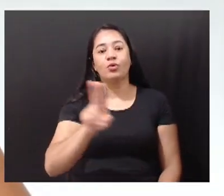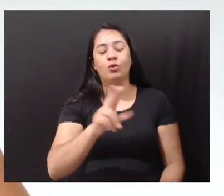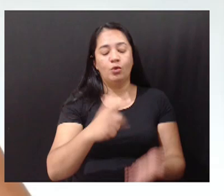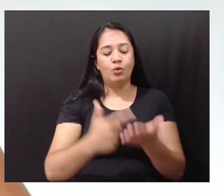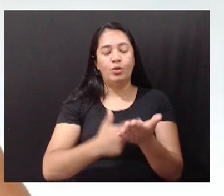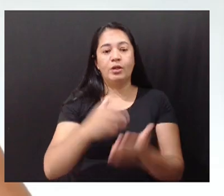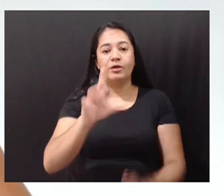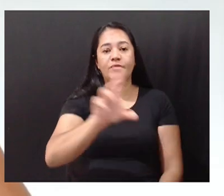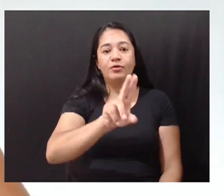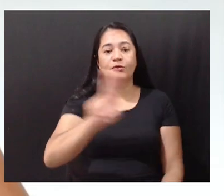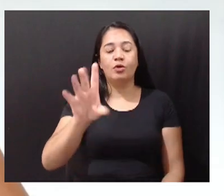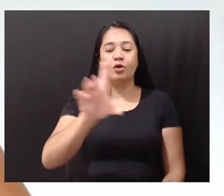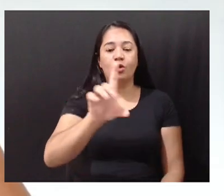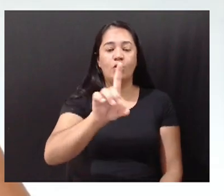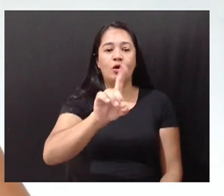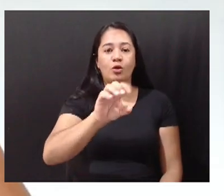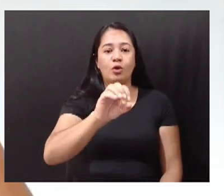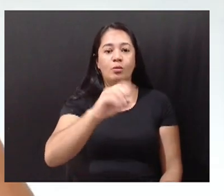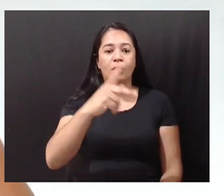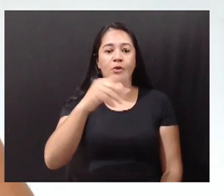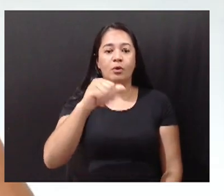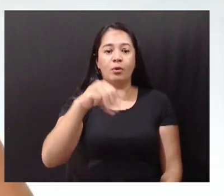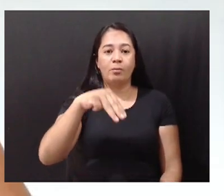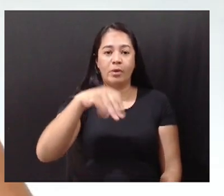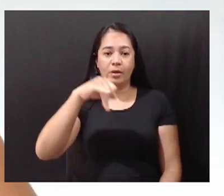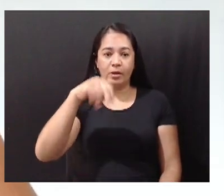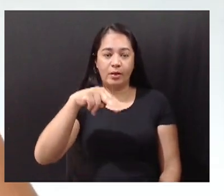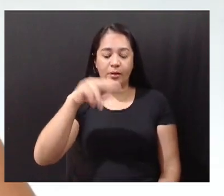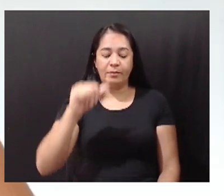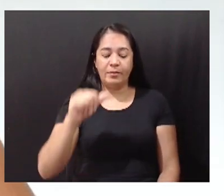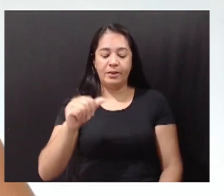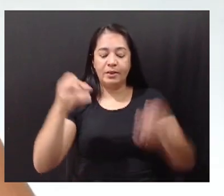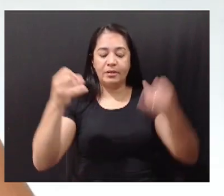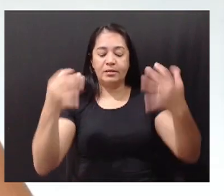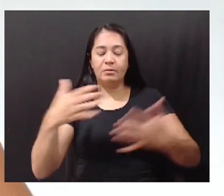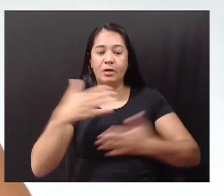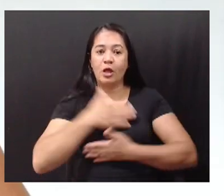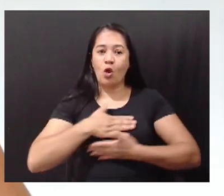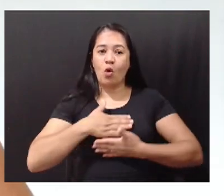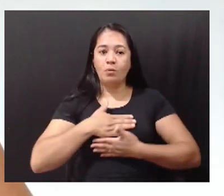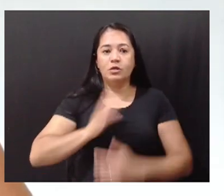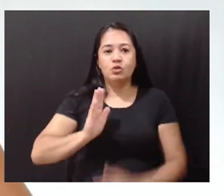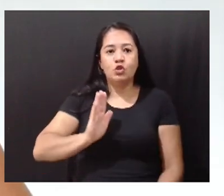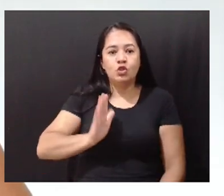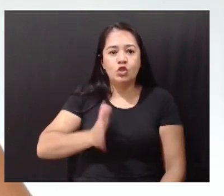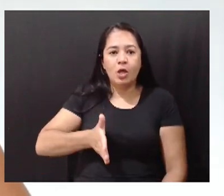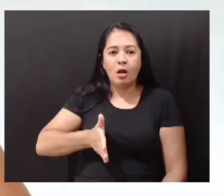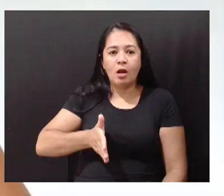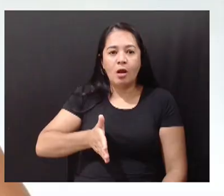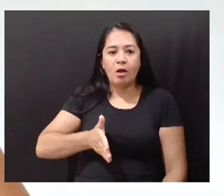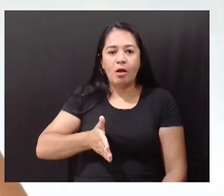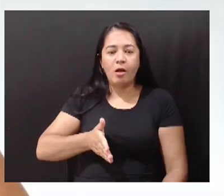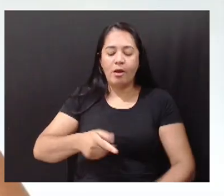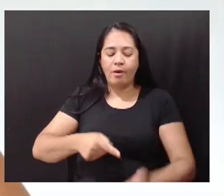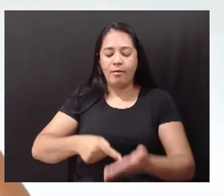também, que fala sobre essas questões do prazer imediato. Então, ela vai relatar essas